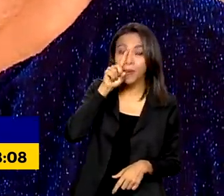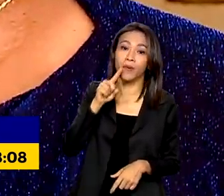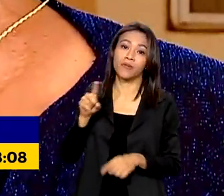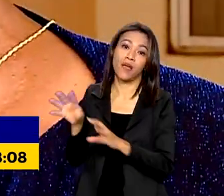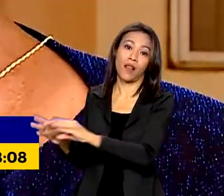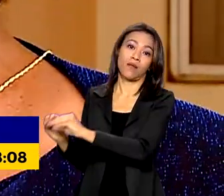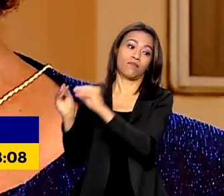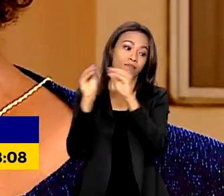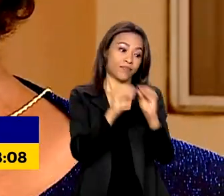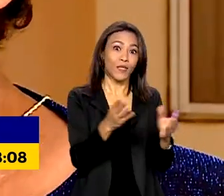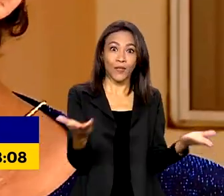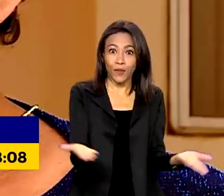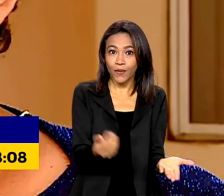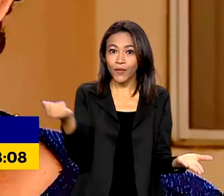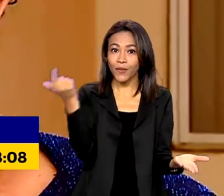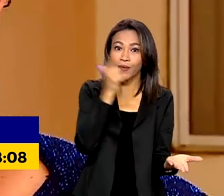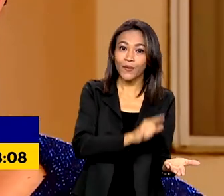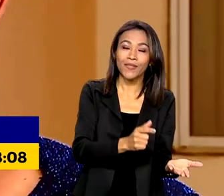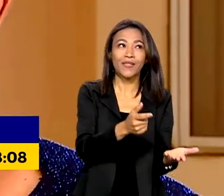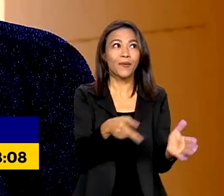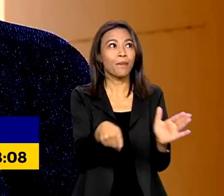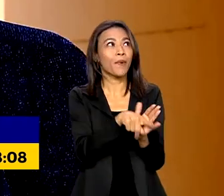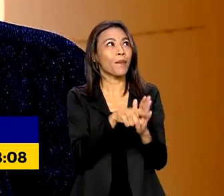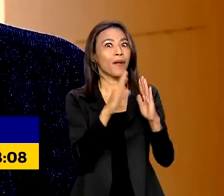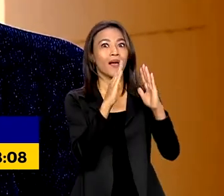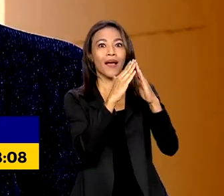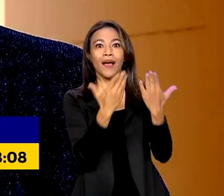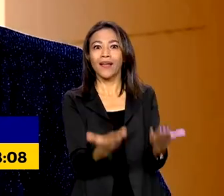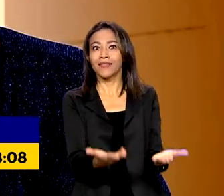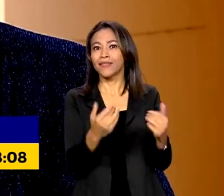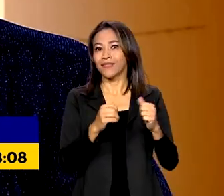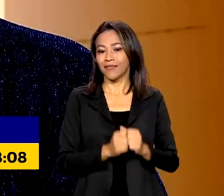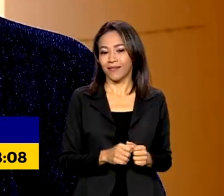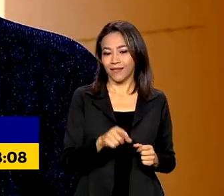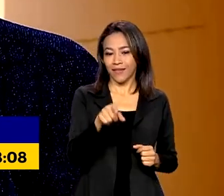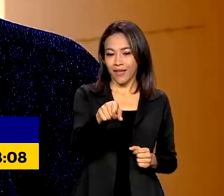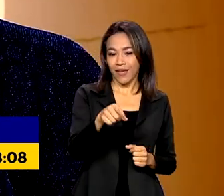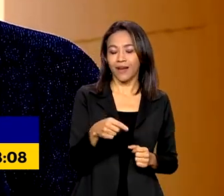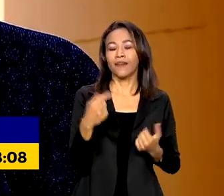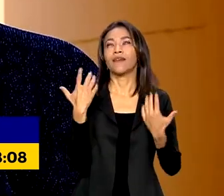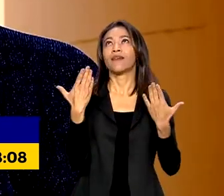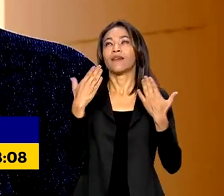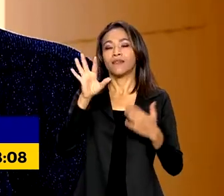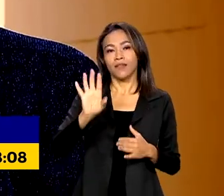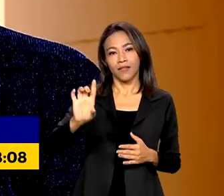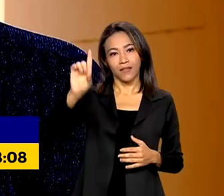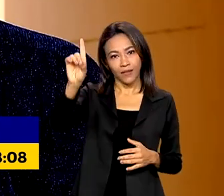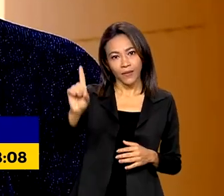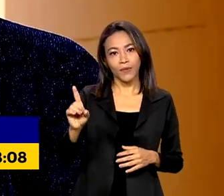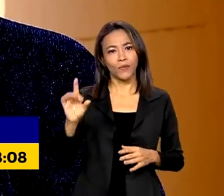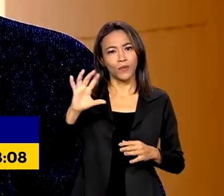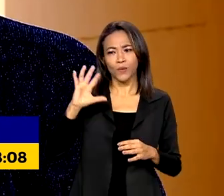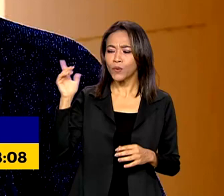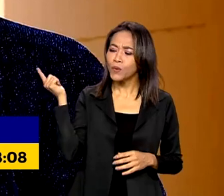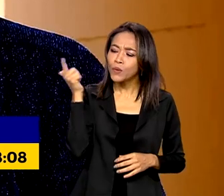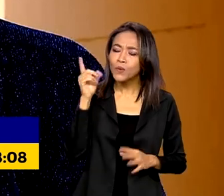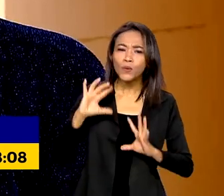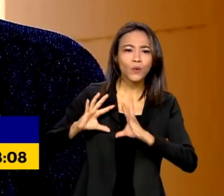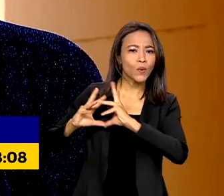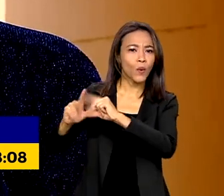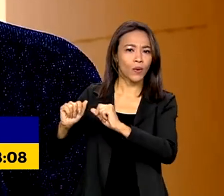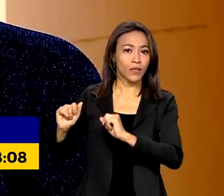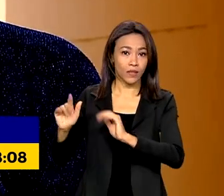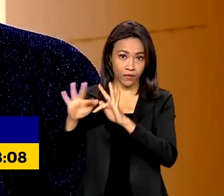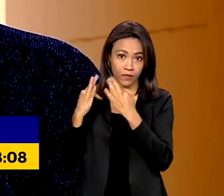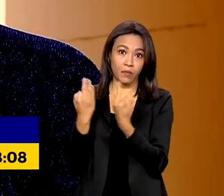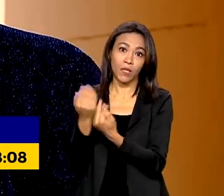foi contemplada pelo programa Minha Casa Minha Vida. Para 140 famílias, graças a Deus, todas foram beneficiadas com o